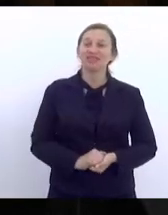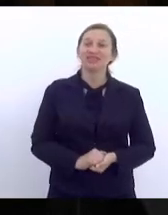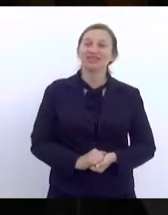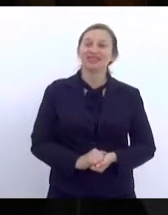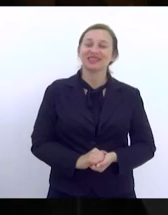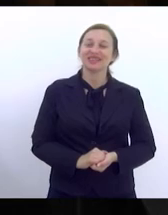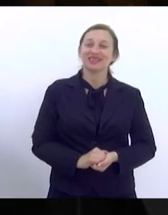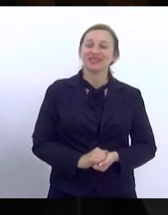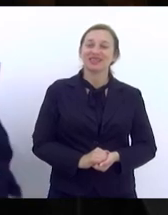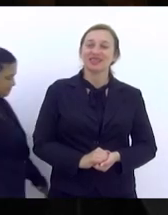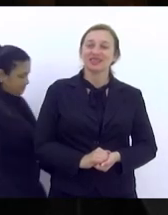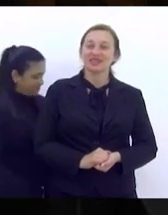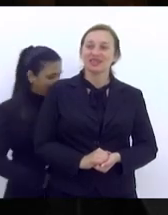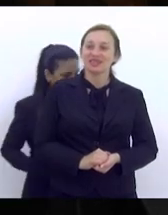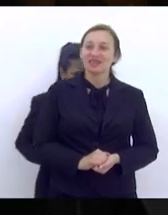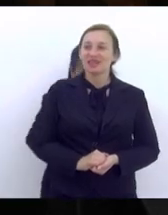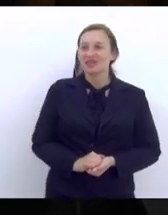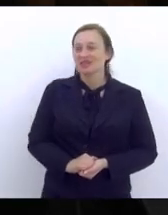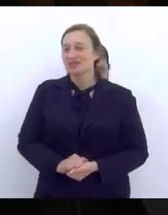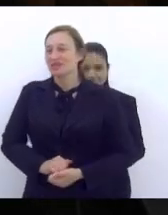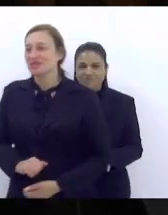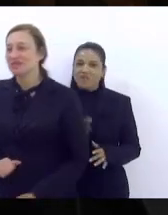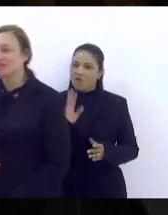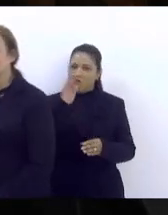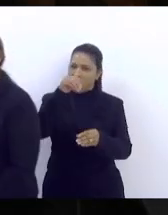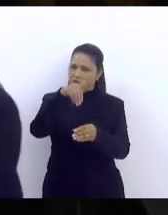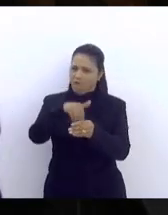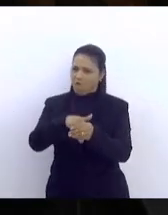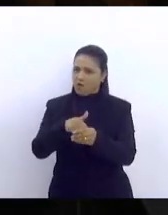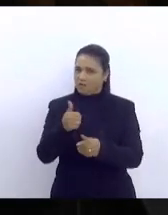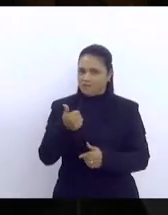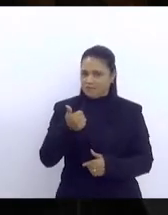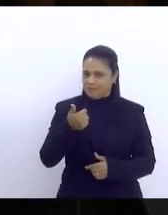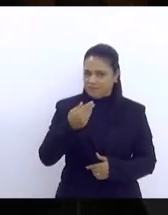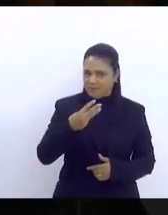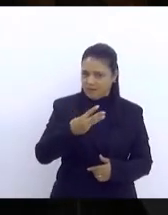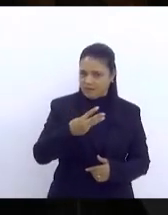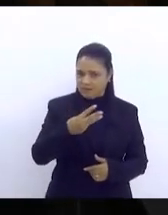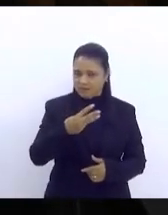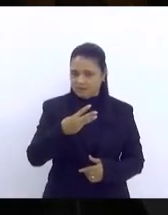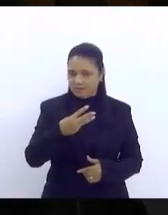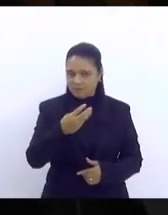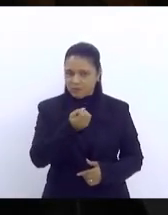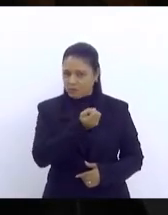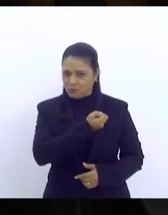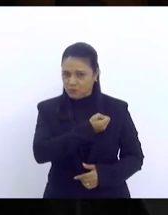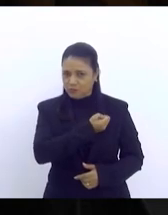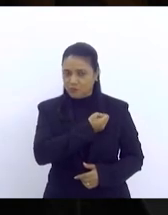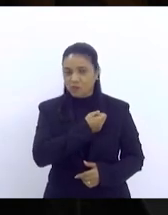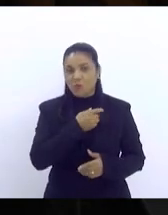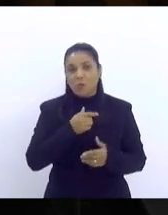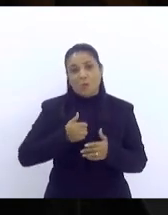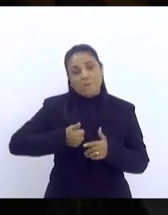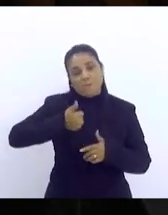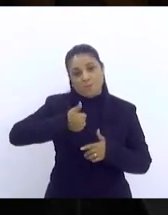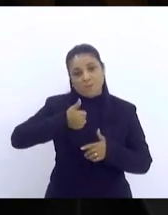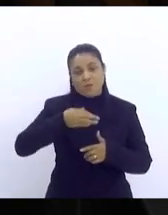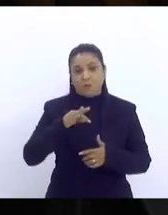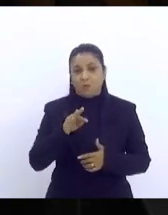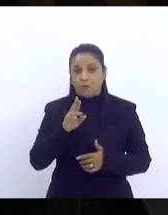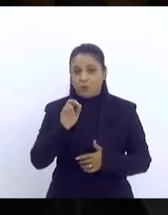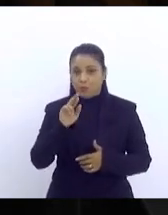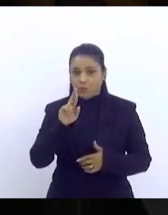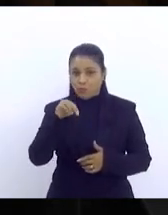mas o senhor não vota 13 eu digo não no primeiro turno Eu voto 12